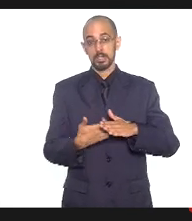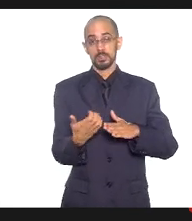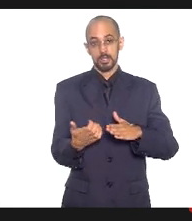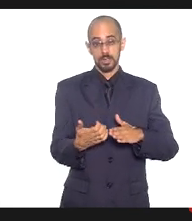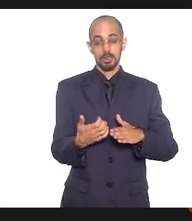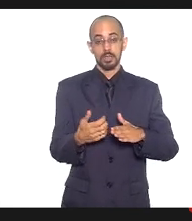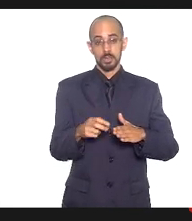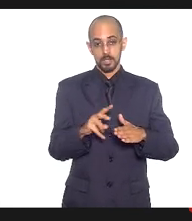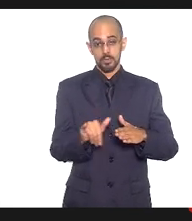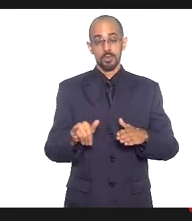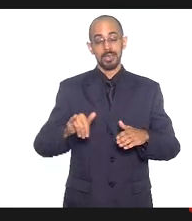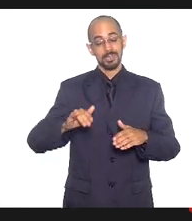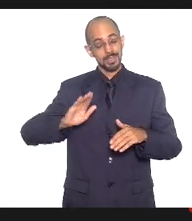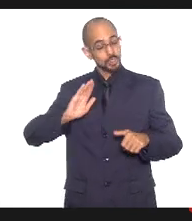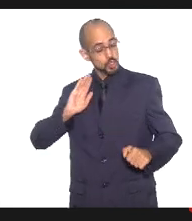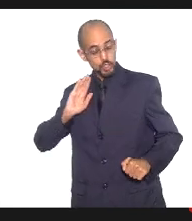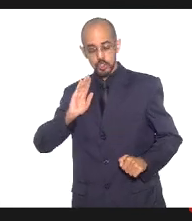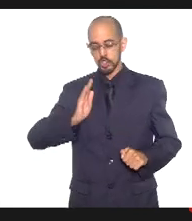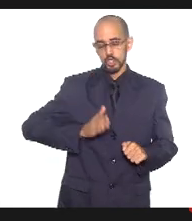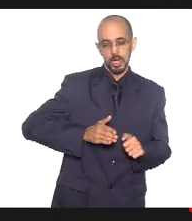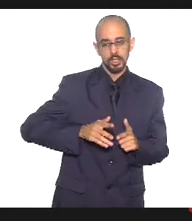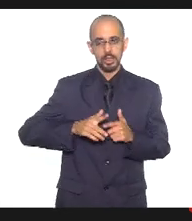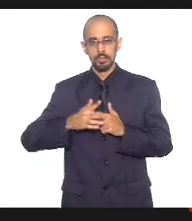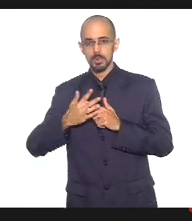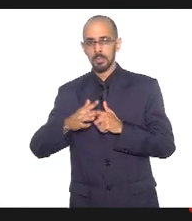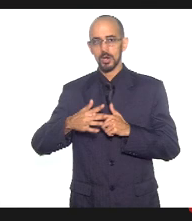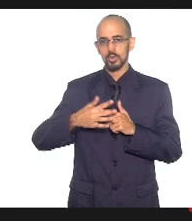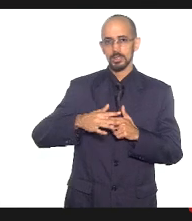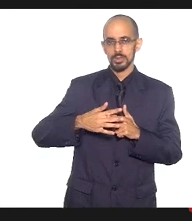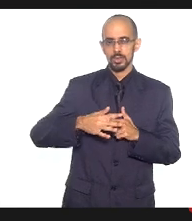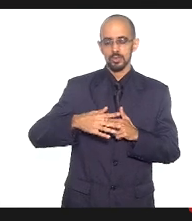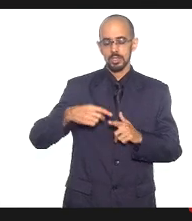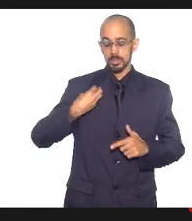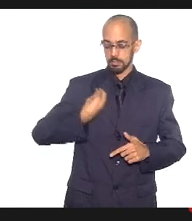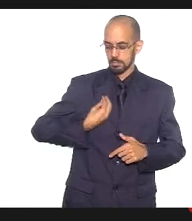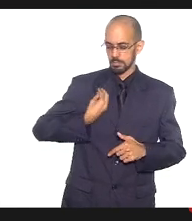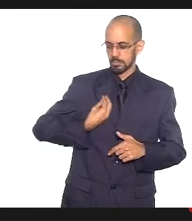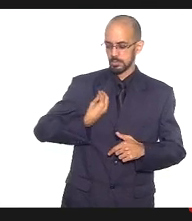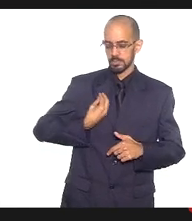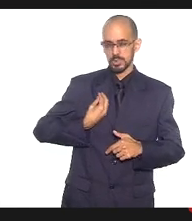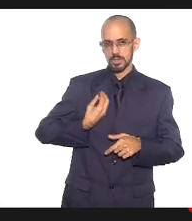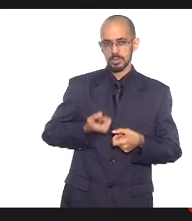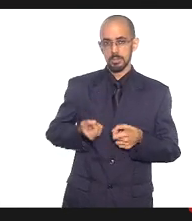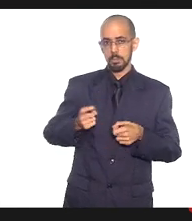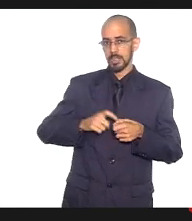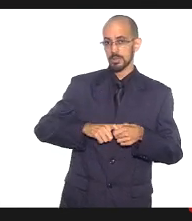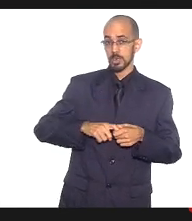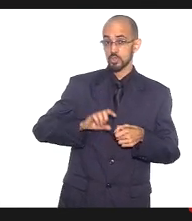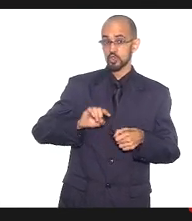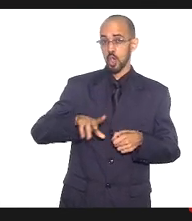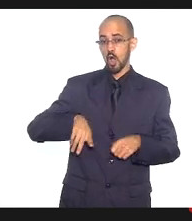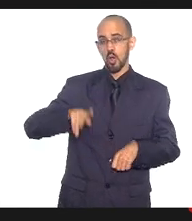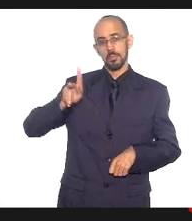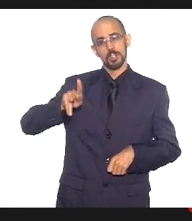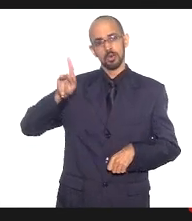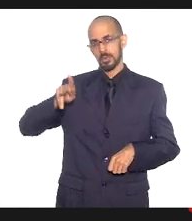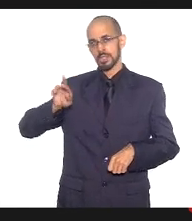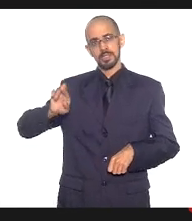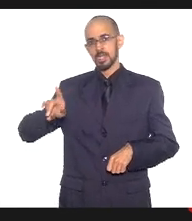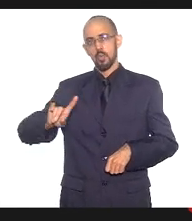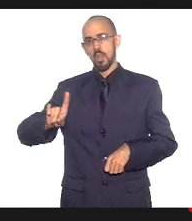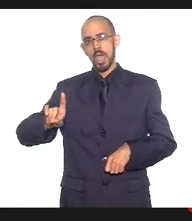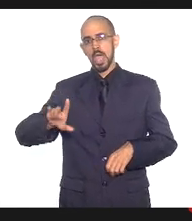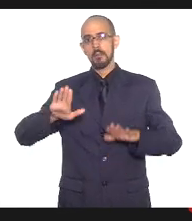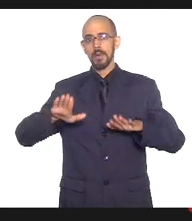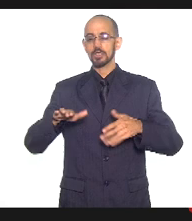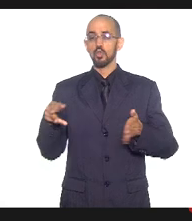que passa diretamente pela manutenção dessa presença e dessa parceria, não apenas com a Petrobras, do ponto de vista empresarial, mas com o